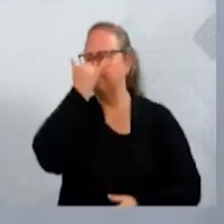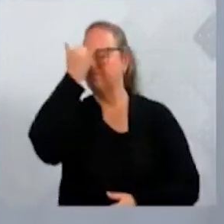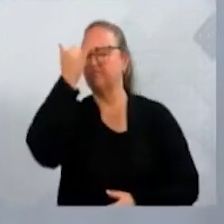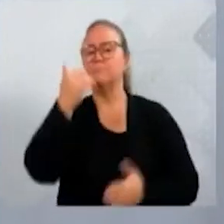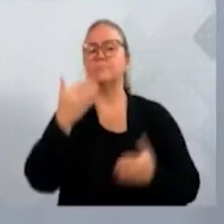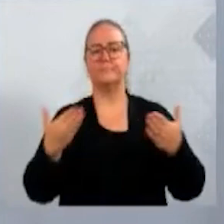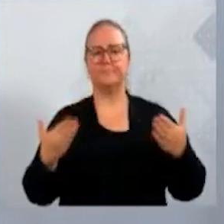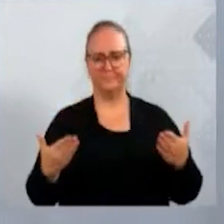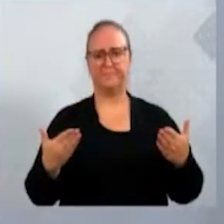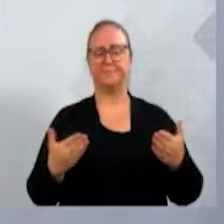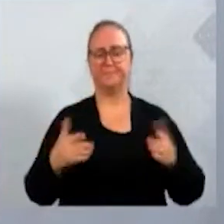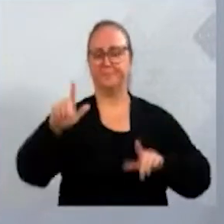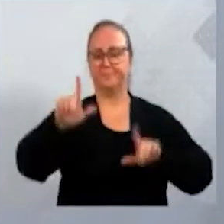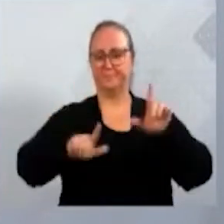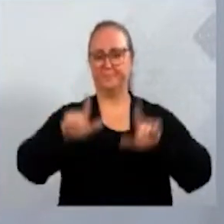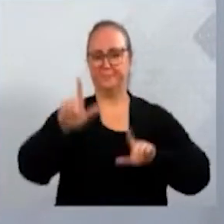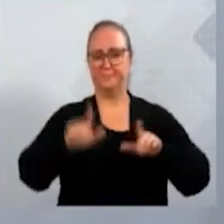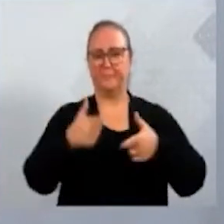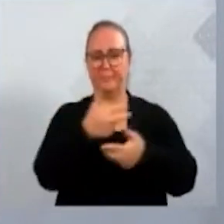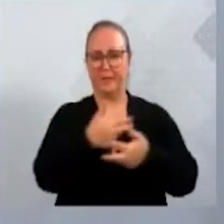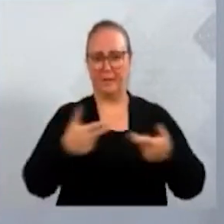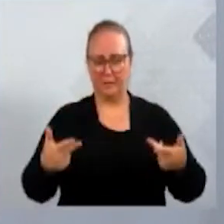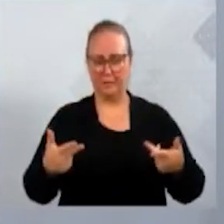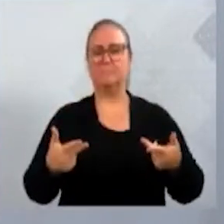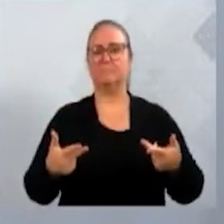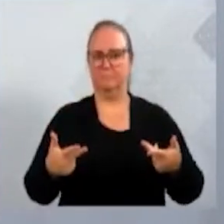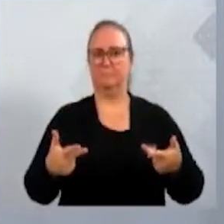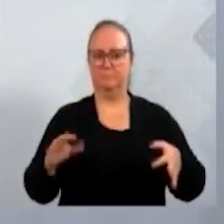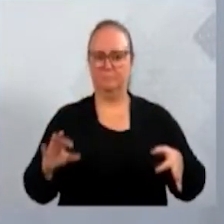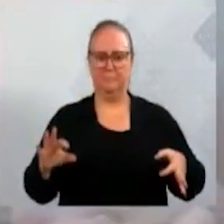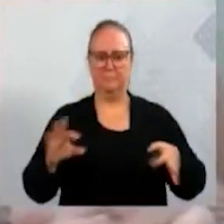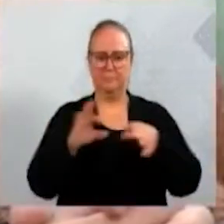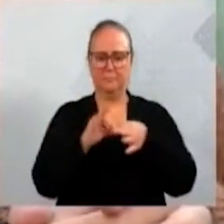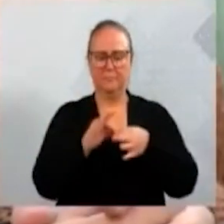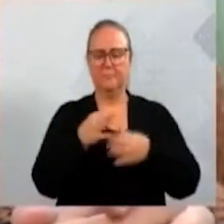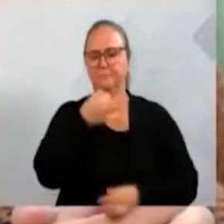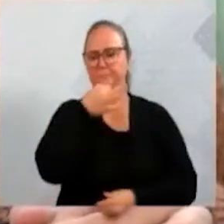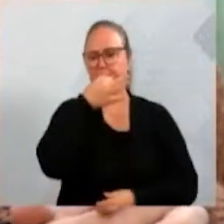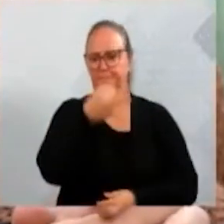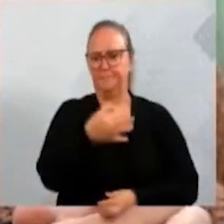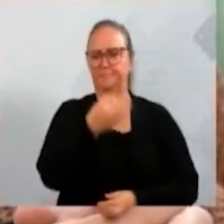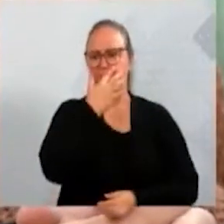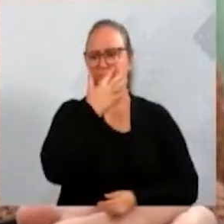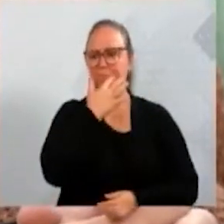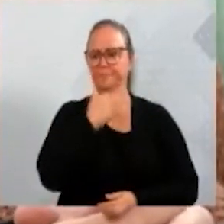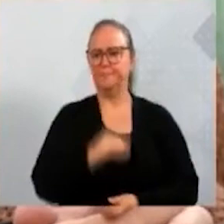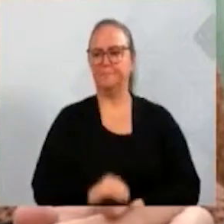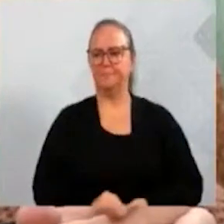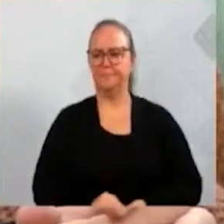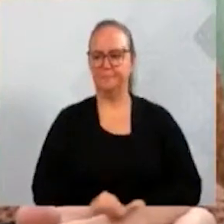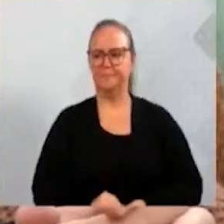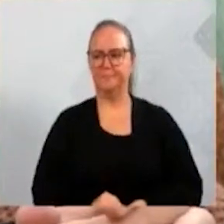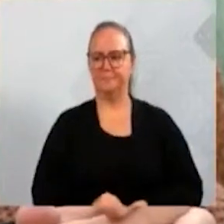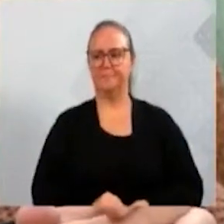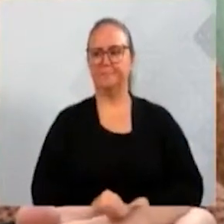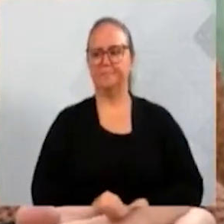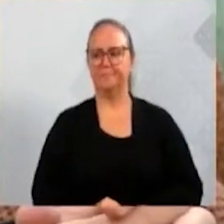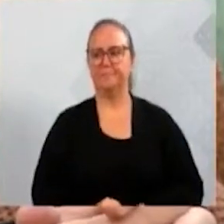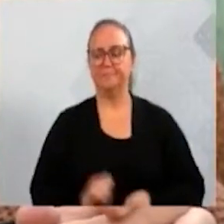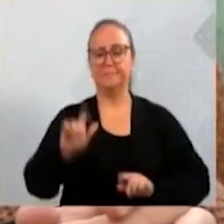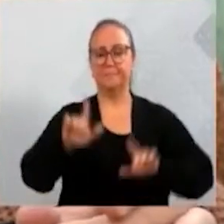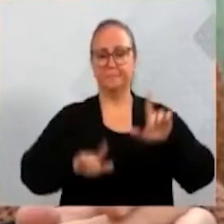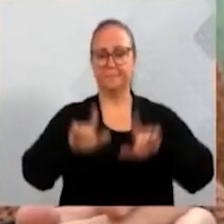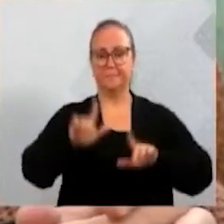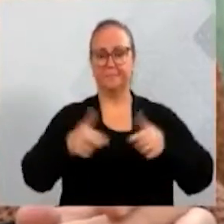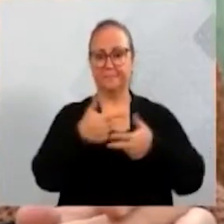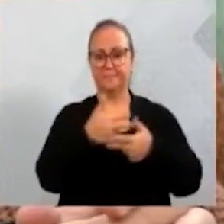querendo não ela é form de opinião a imprensa pode fazer uma pessoa e